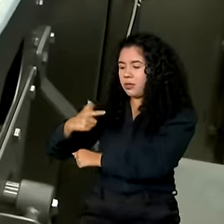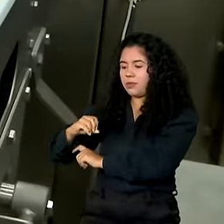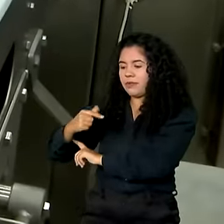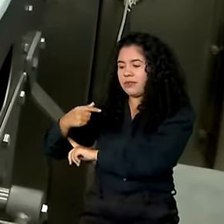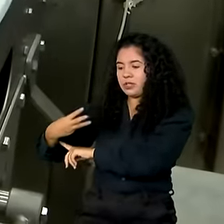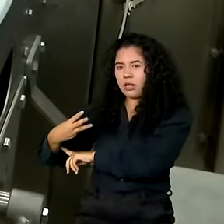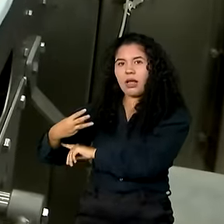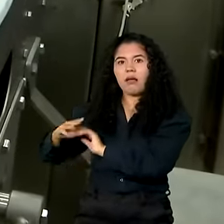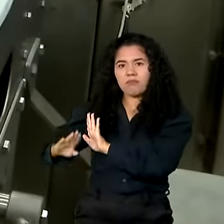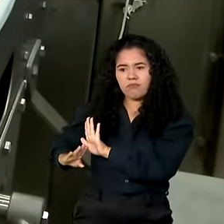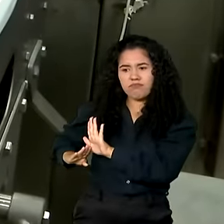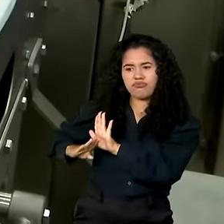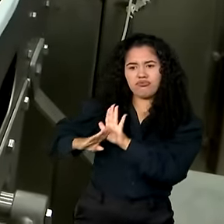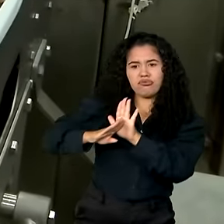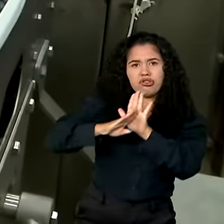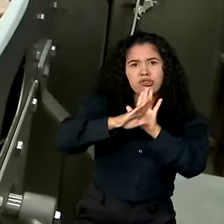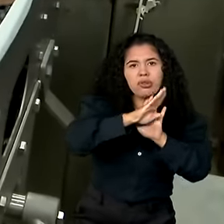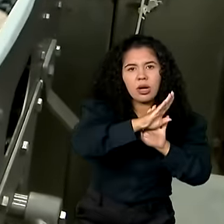ainda maior,